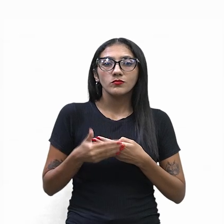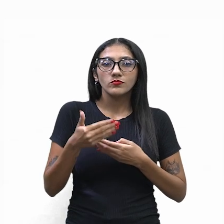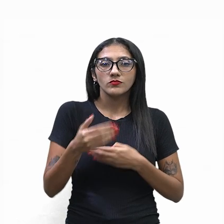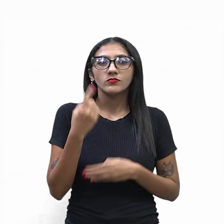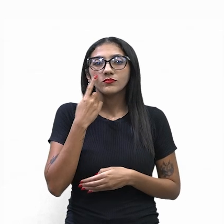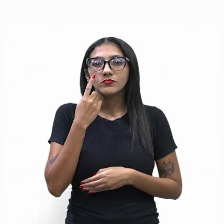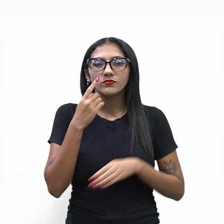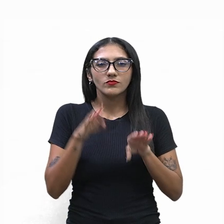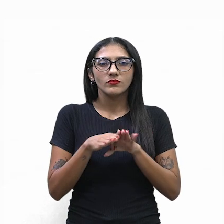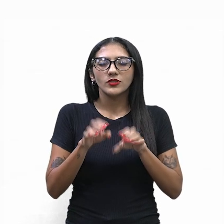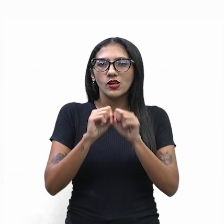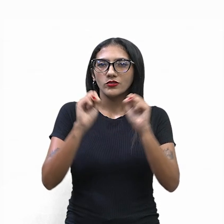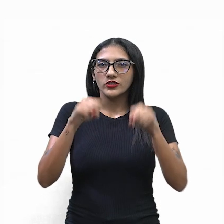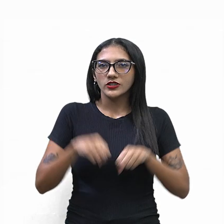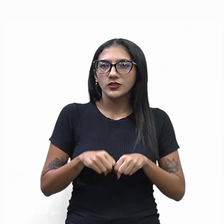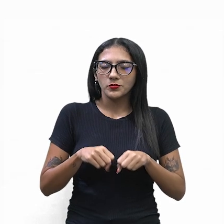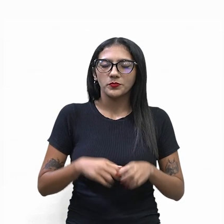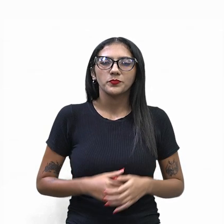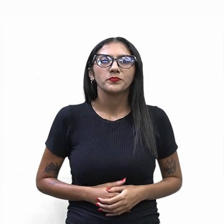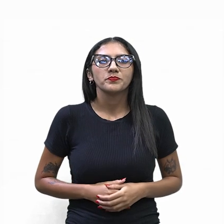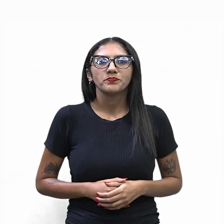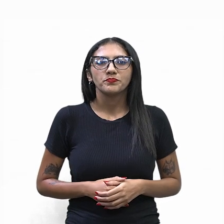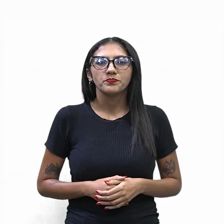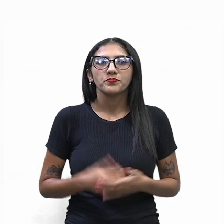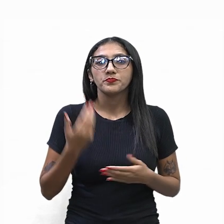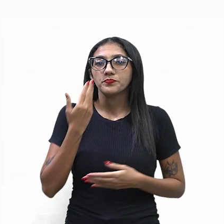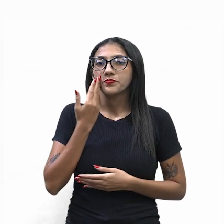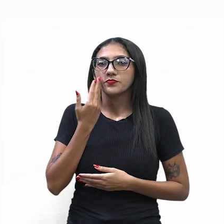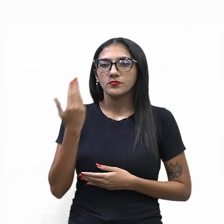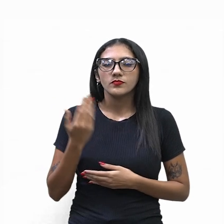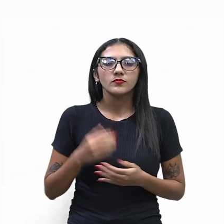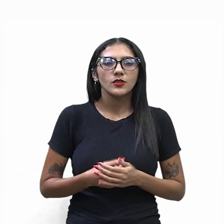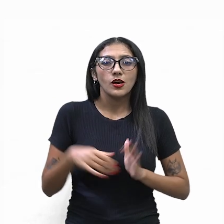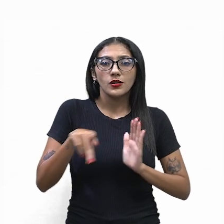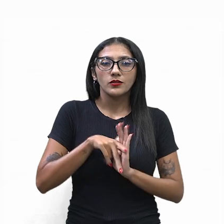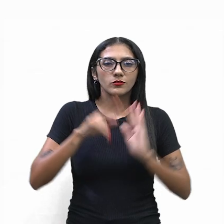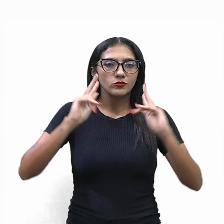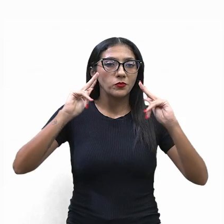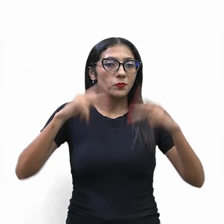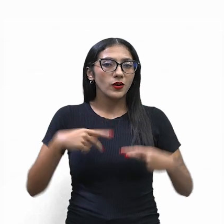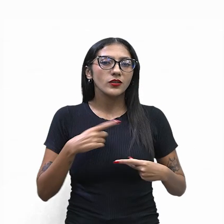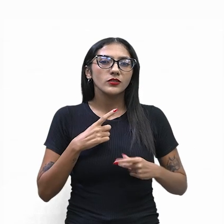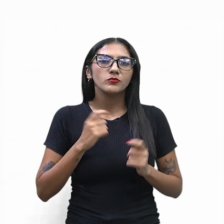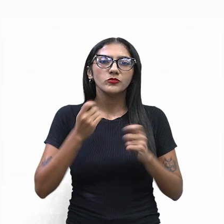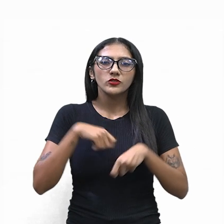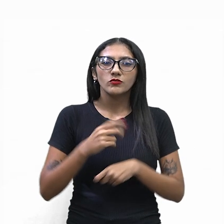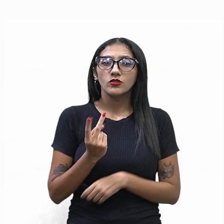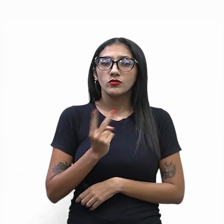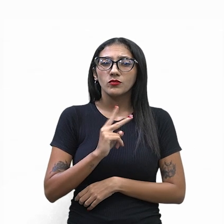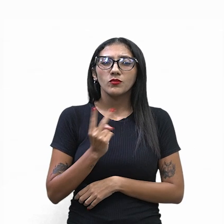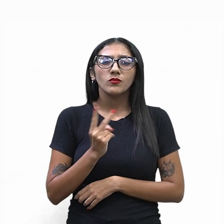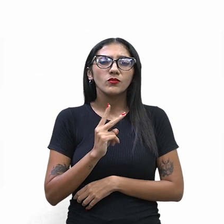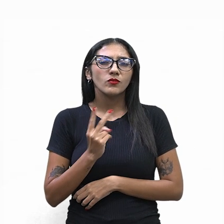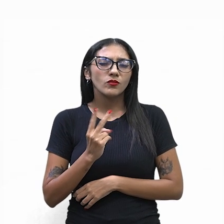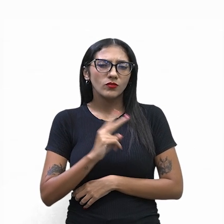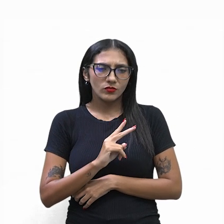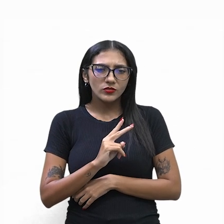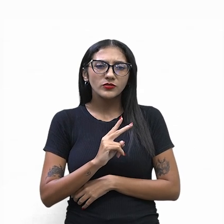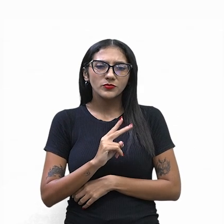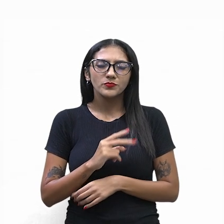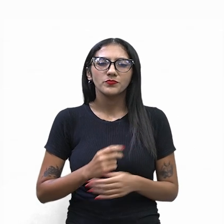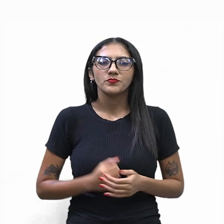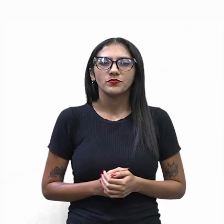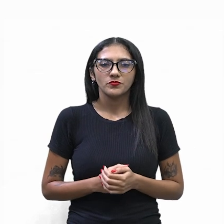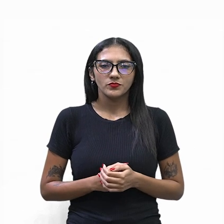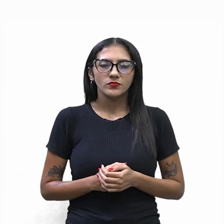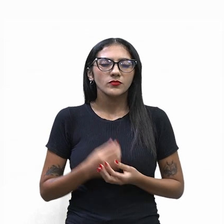mais sobre o sistema respiratório, que o sistema respiratório dos seres humanos, ele pode ser dividido aí funcionalmente